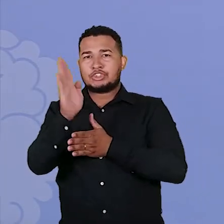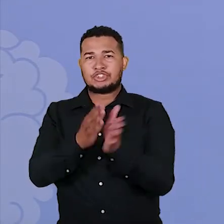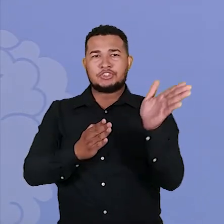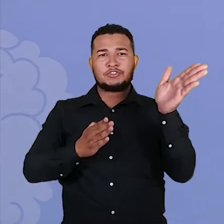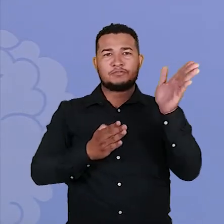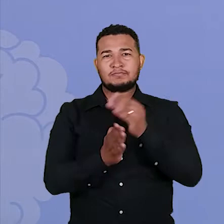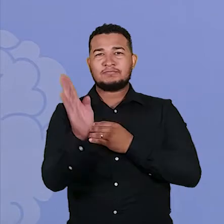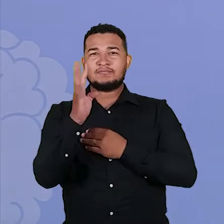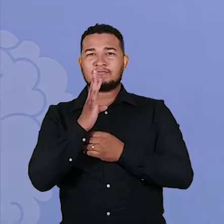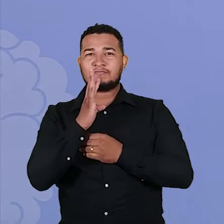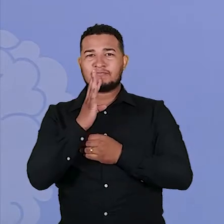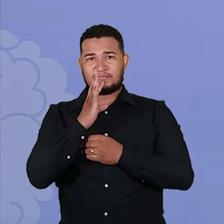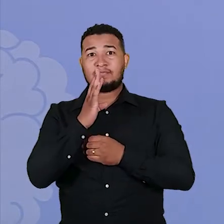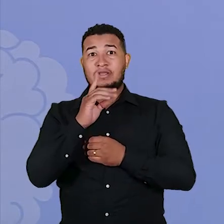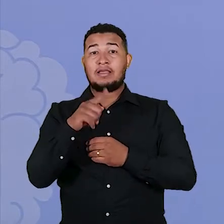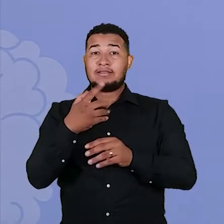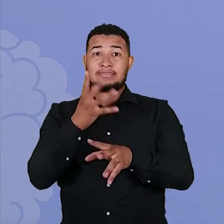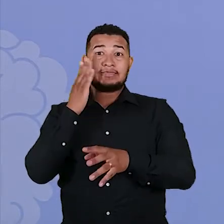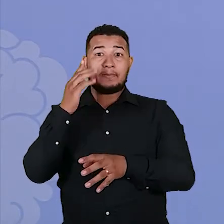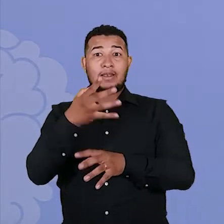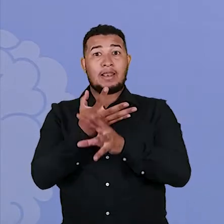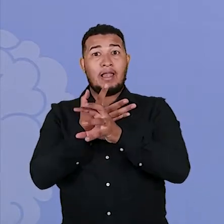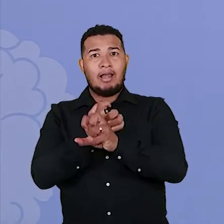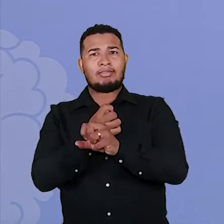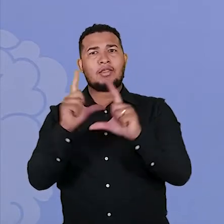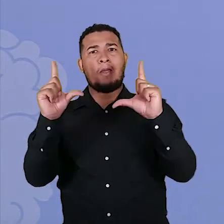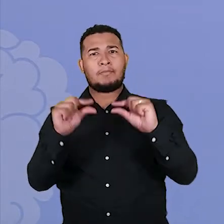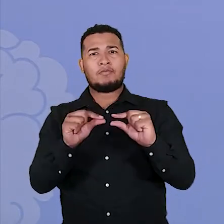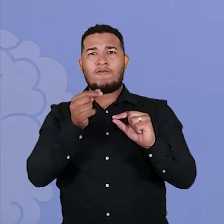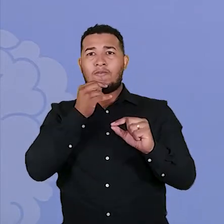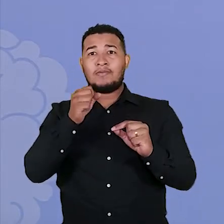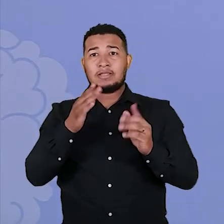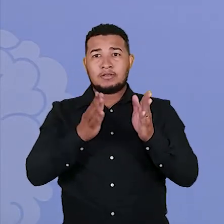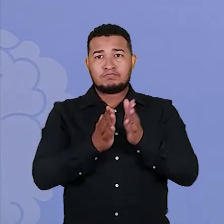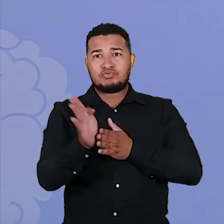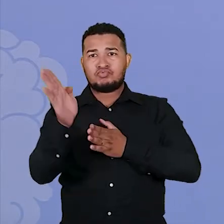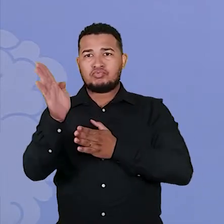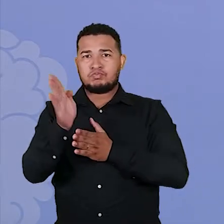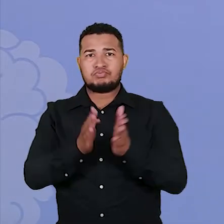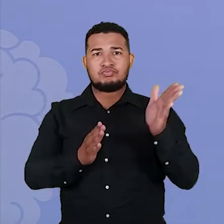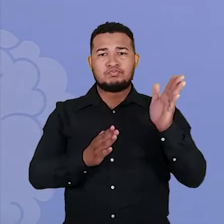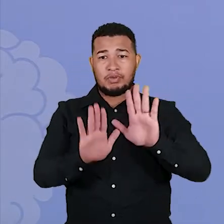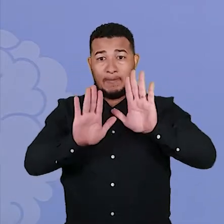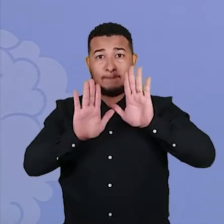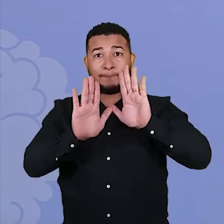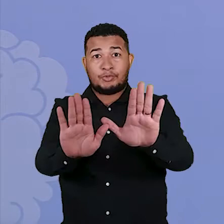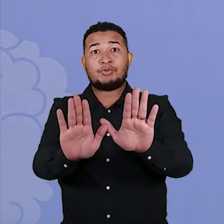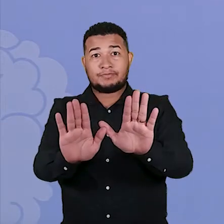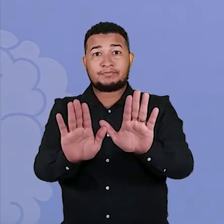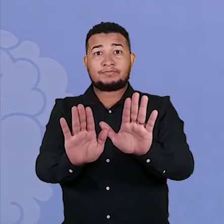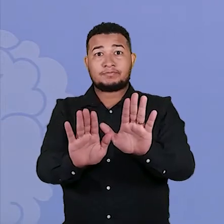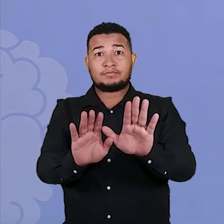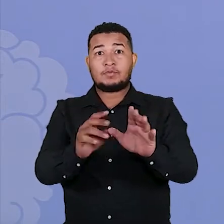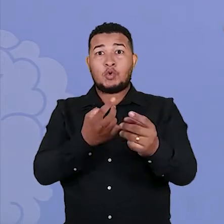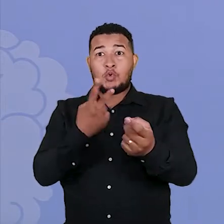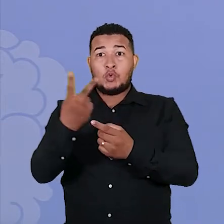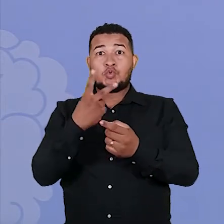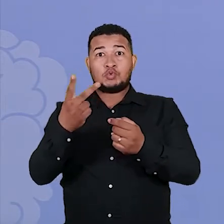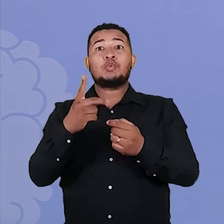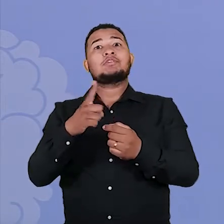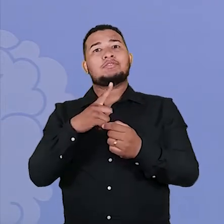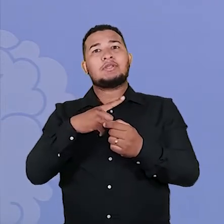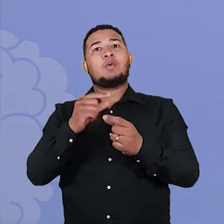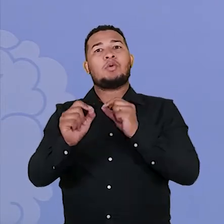né? Patinar o atrito é bem menor. Se um patinador chegar e empurrar o outro, os dois